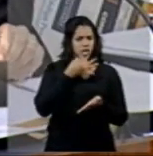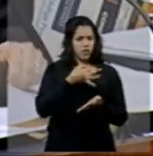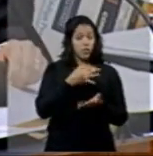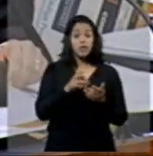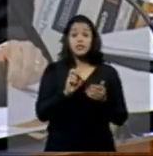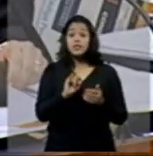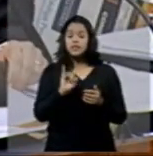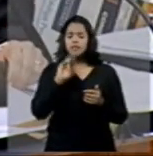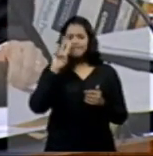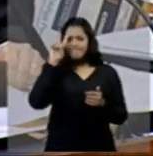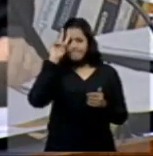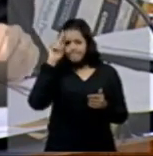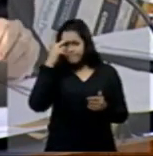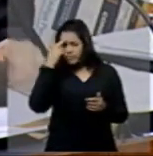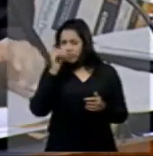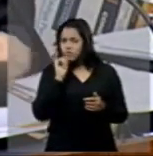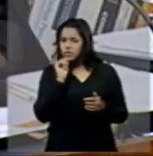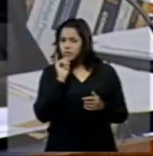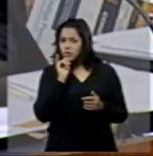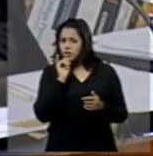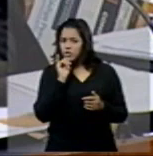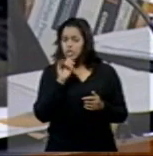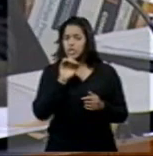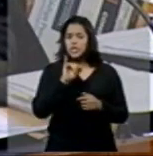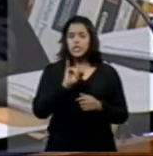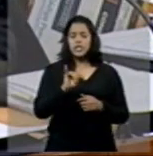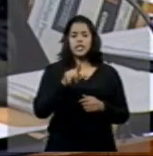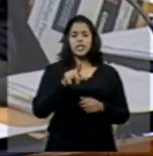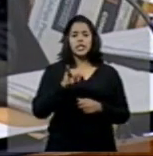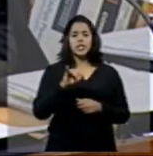se confunde com